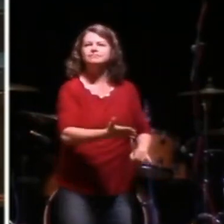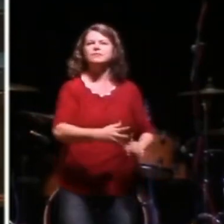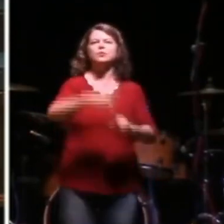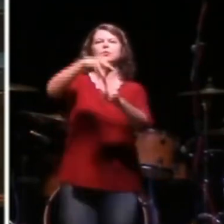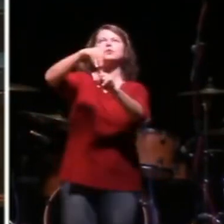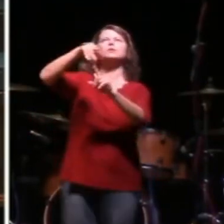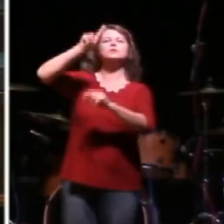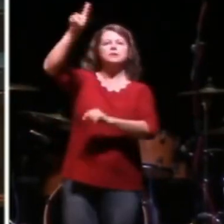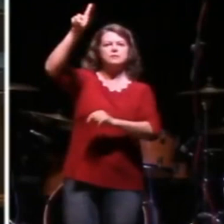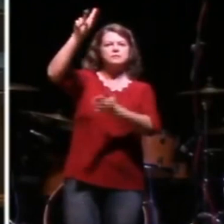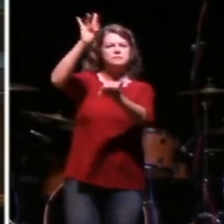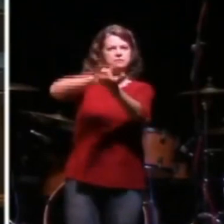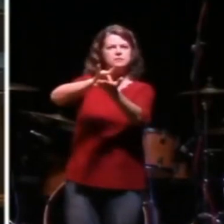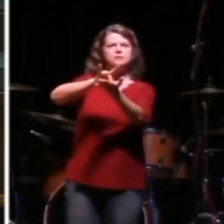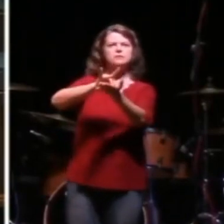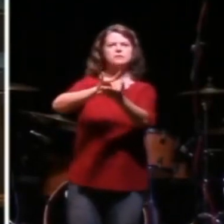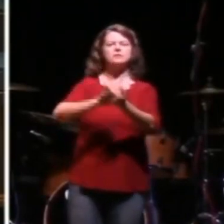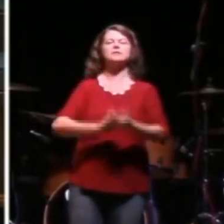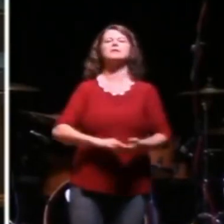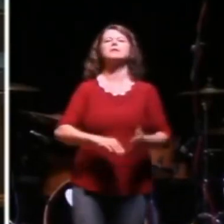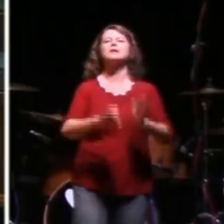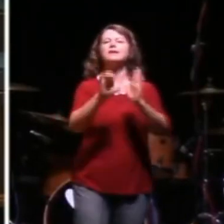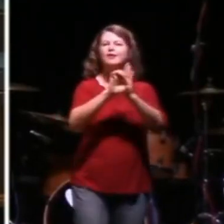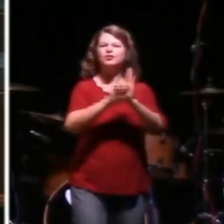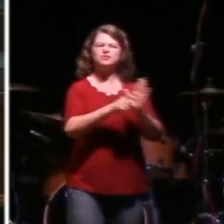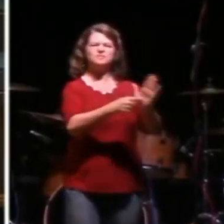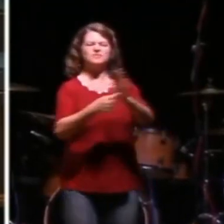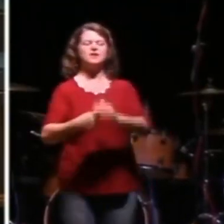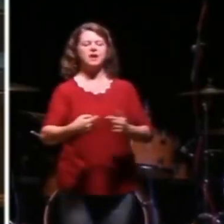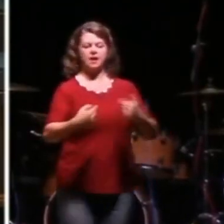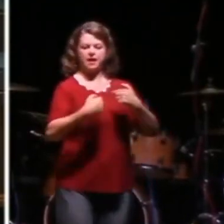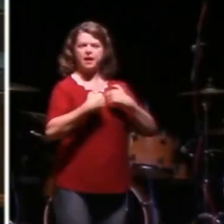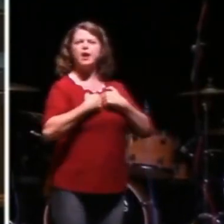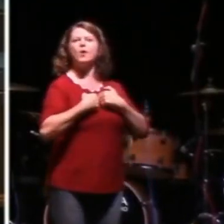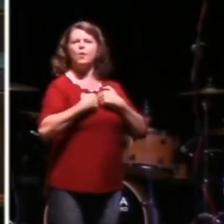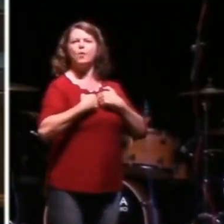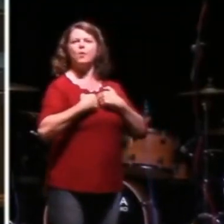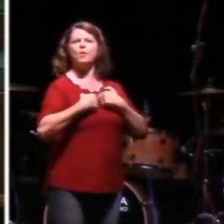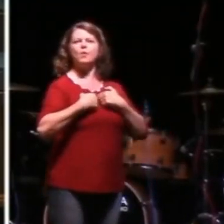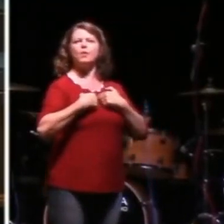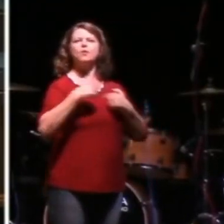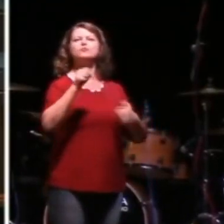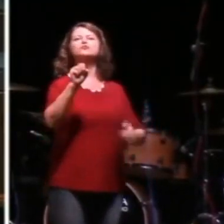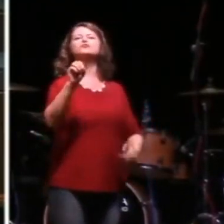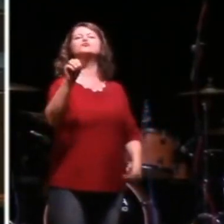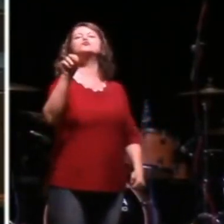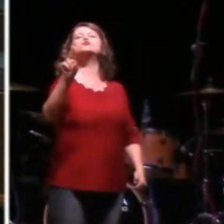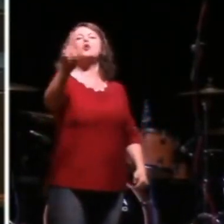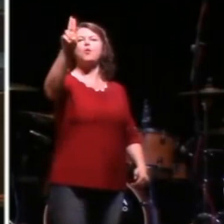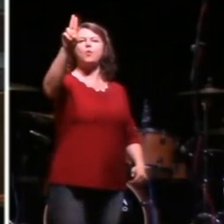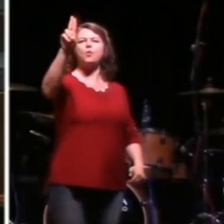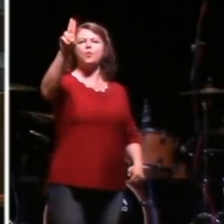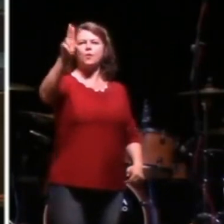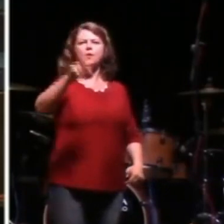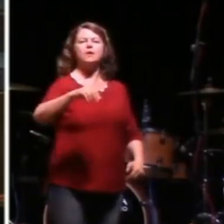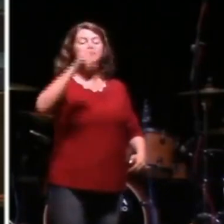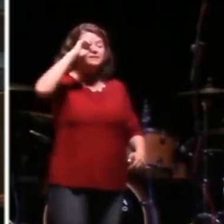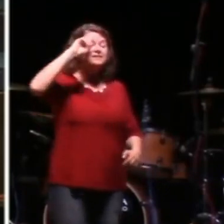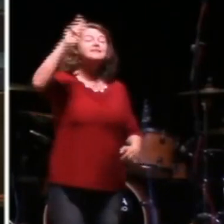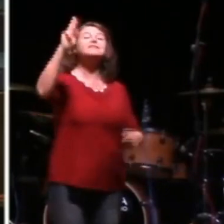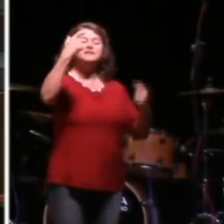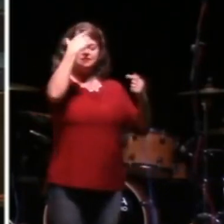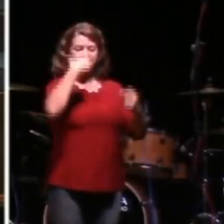1 diz eu sou o senhor eu sou teu deus eu sou o